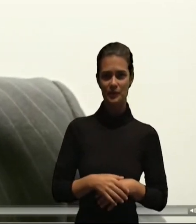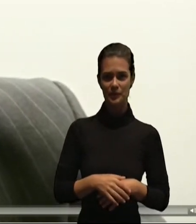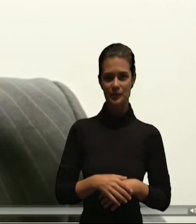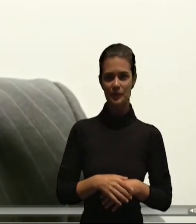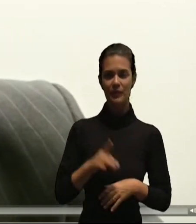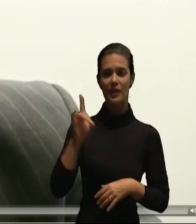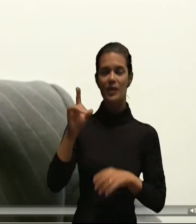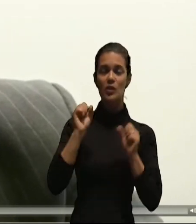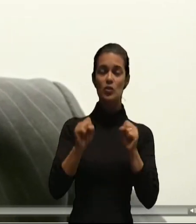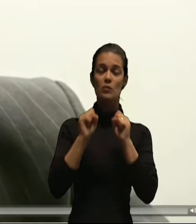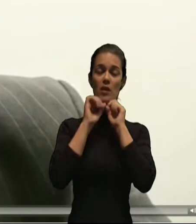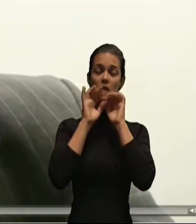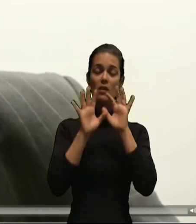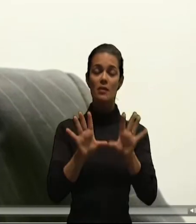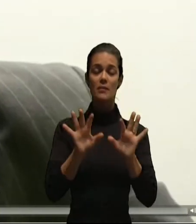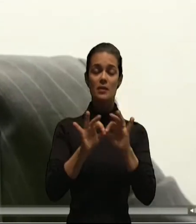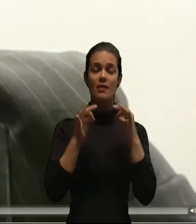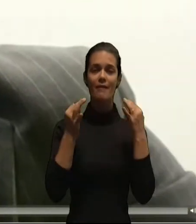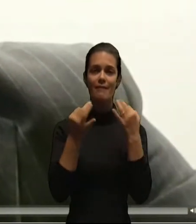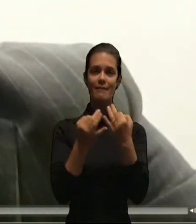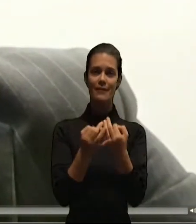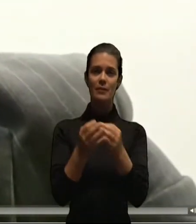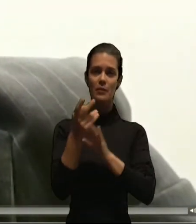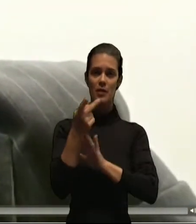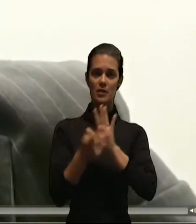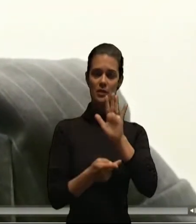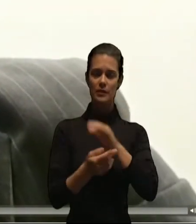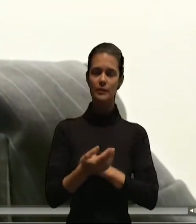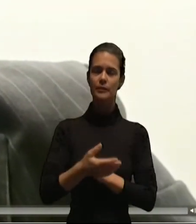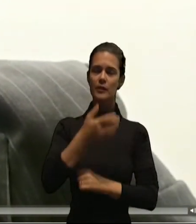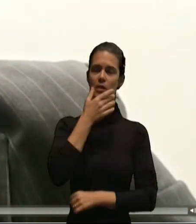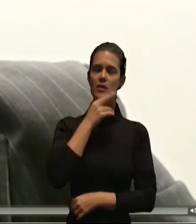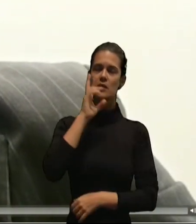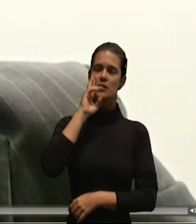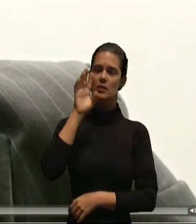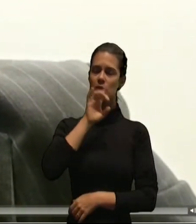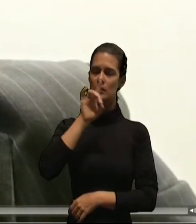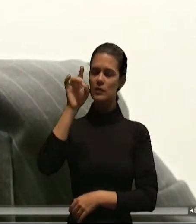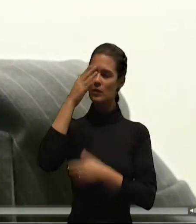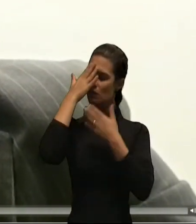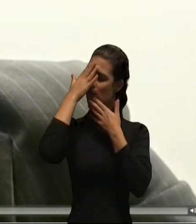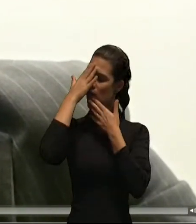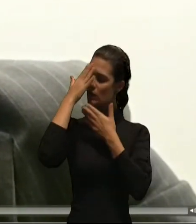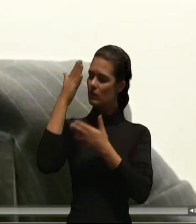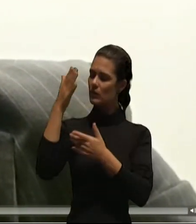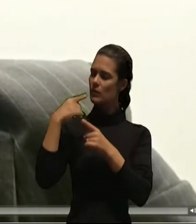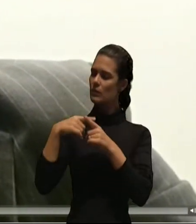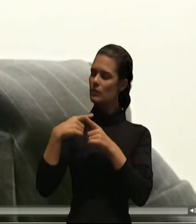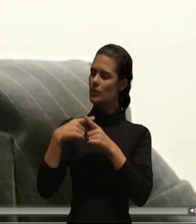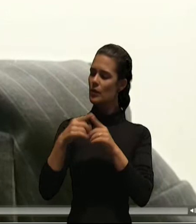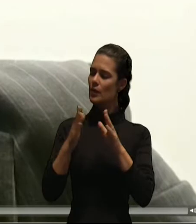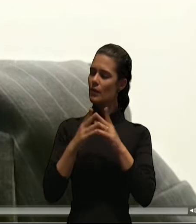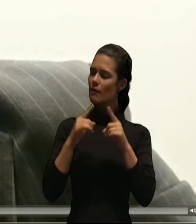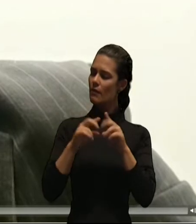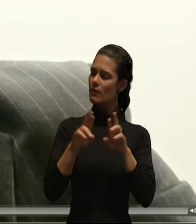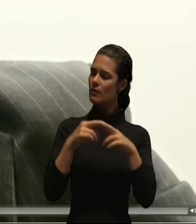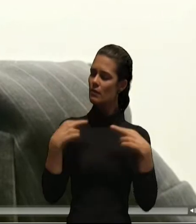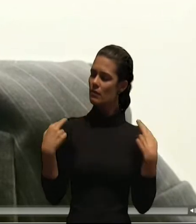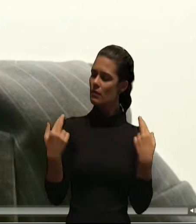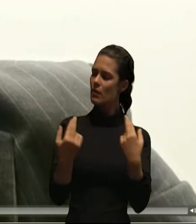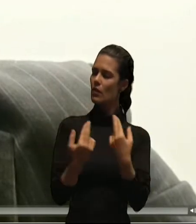esse abençoado projeto. Oremos. Senhor Deus, obrigado, Pai, porque a Tua igreja se